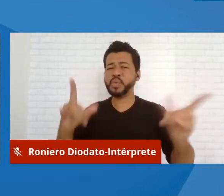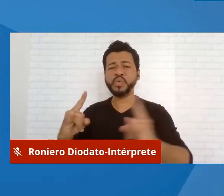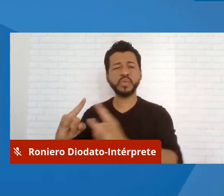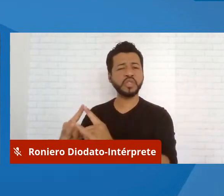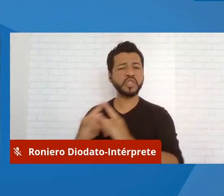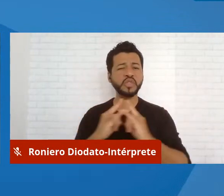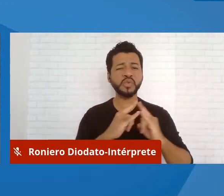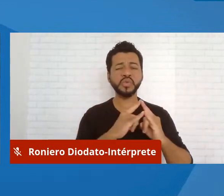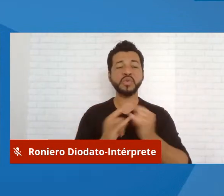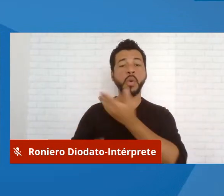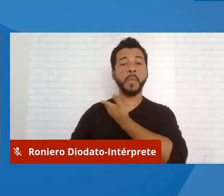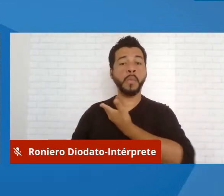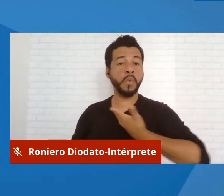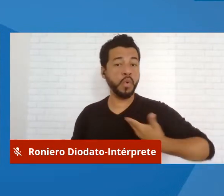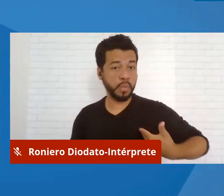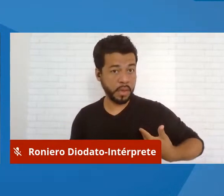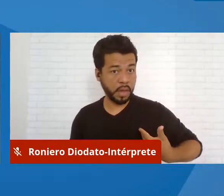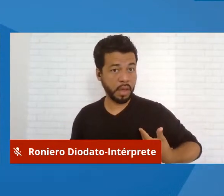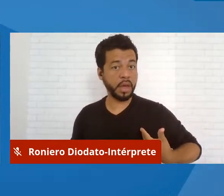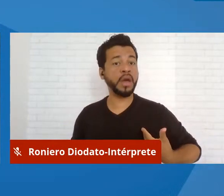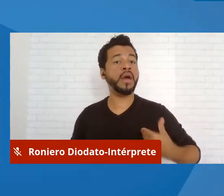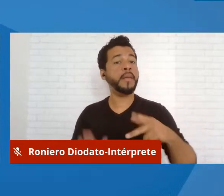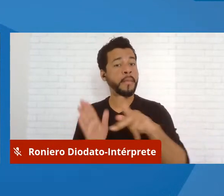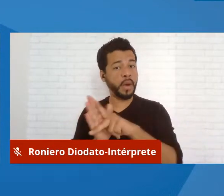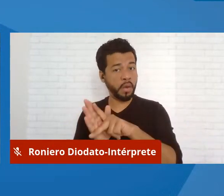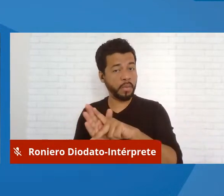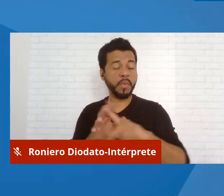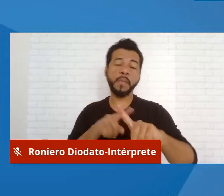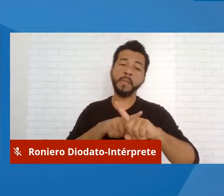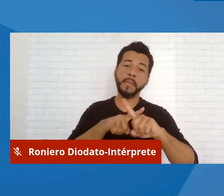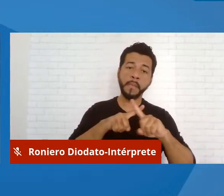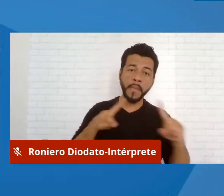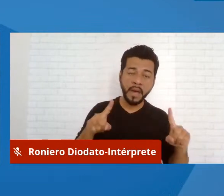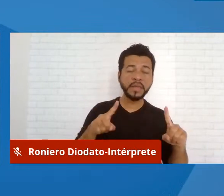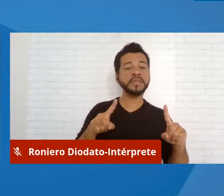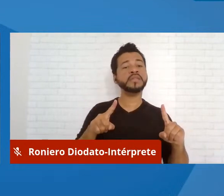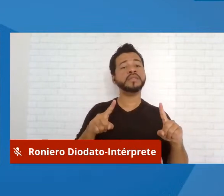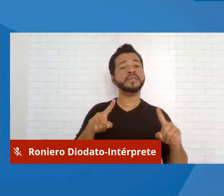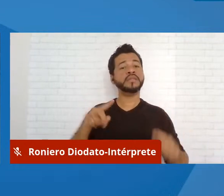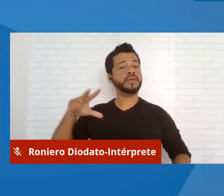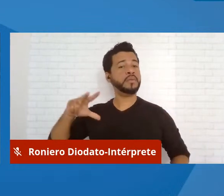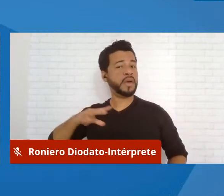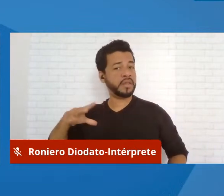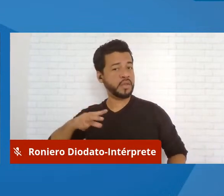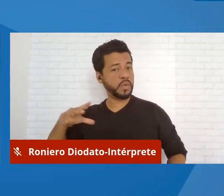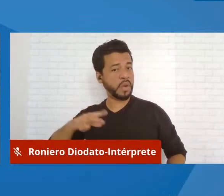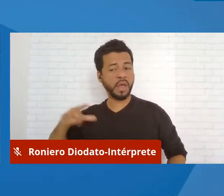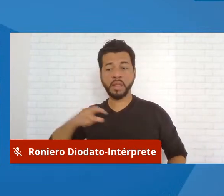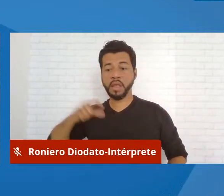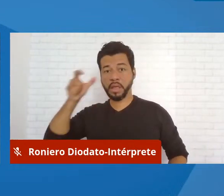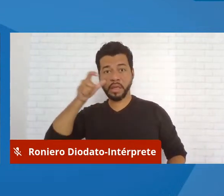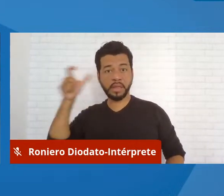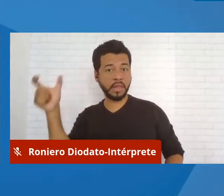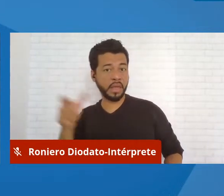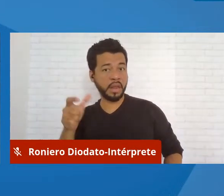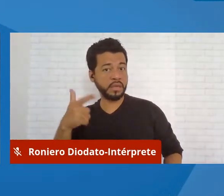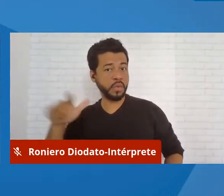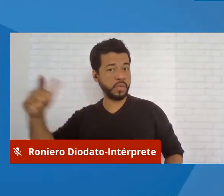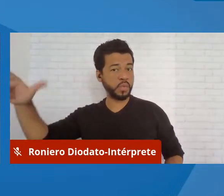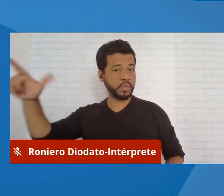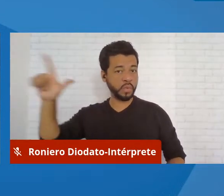instituições privadas. Essas daí estão tratando dos interesses dos seus associados, aqueles que estão